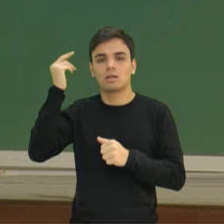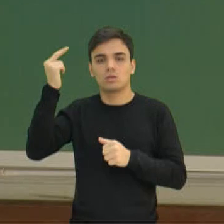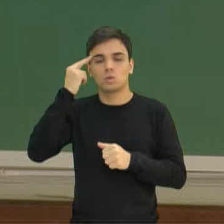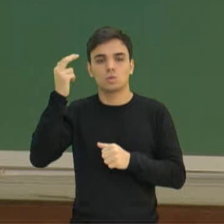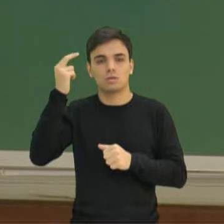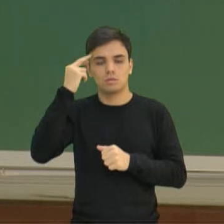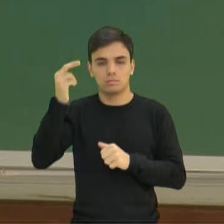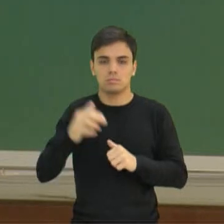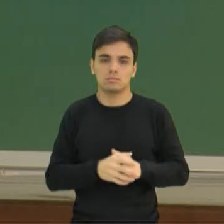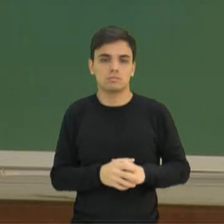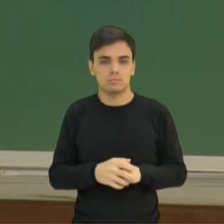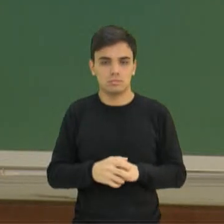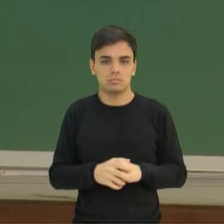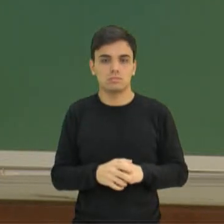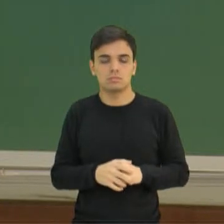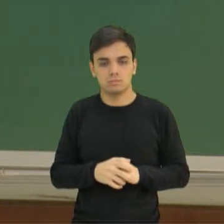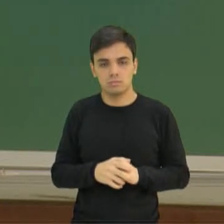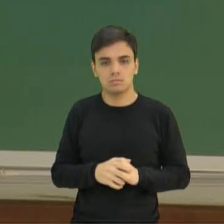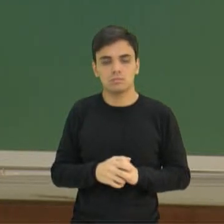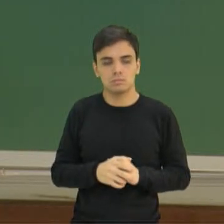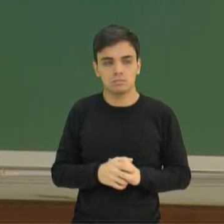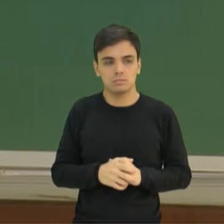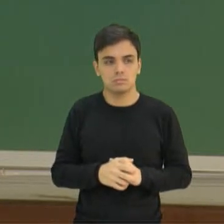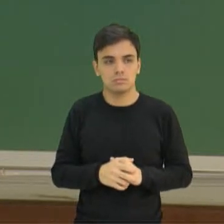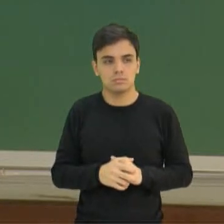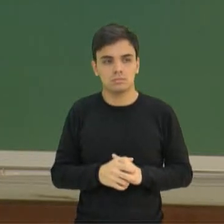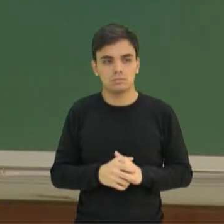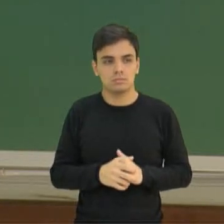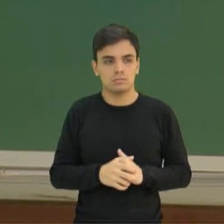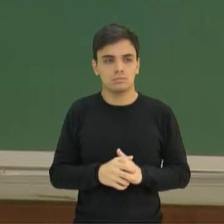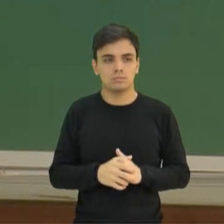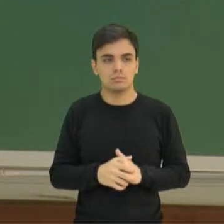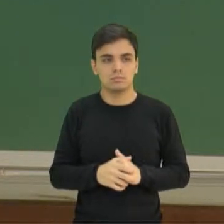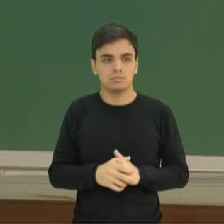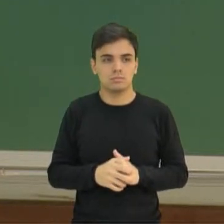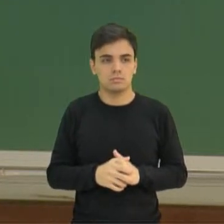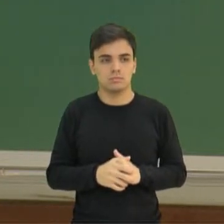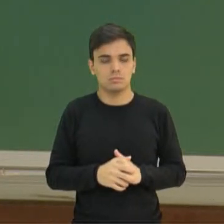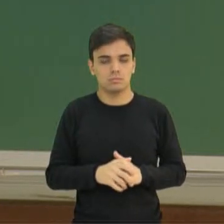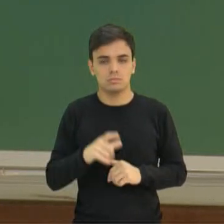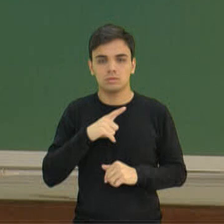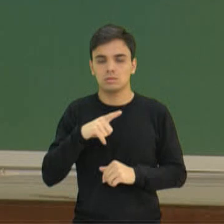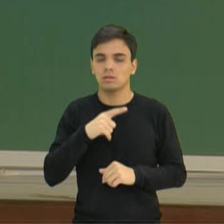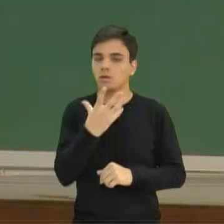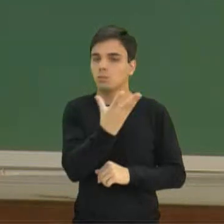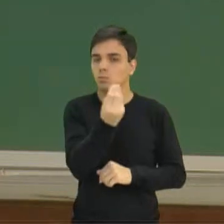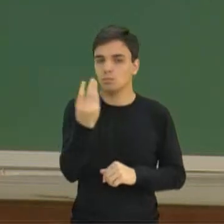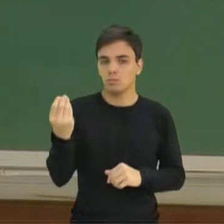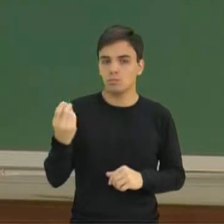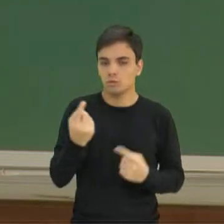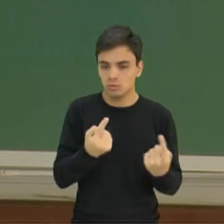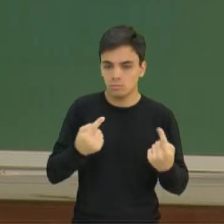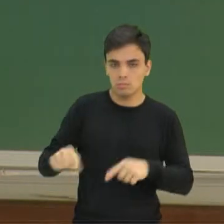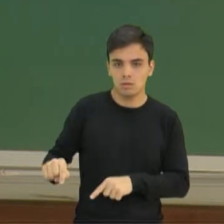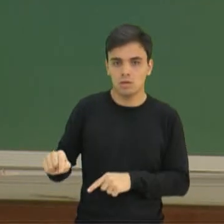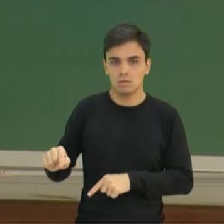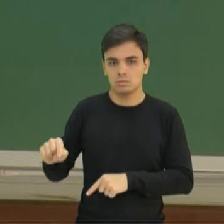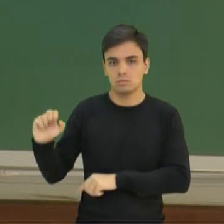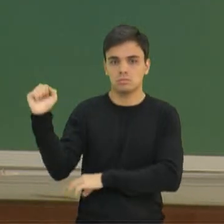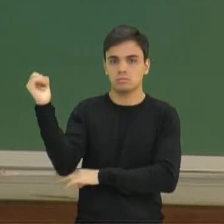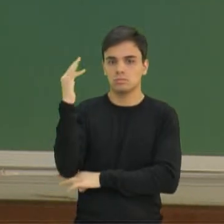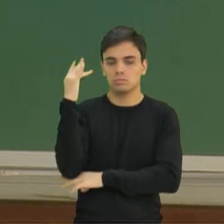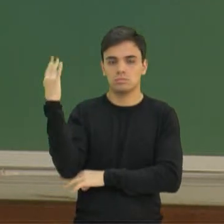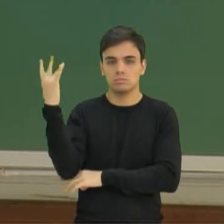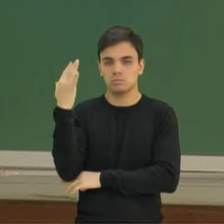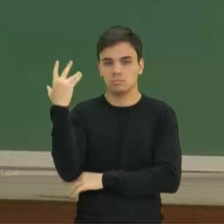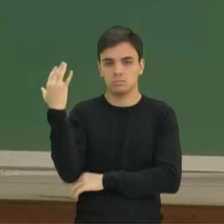aquela alteração daquele meio natural. Então, nós temos ali muitos impactos ambientais. Ainda